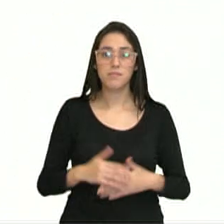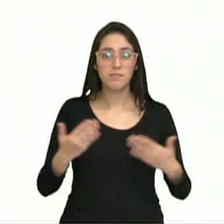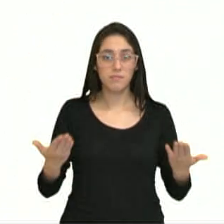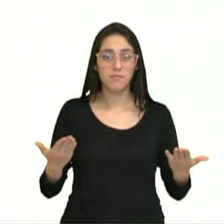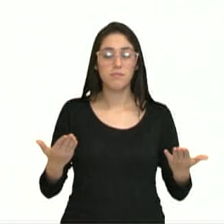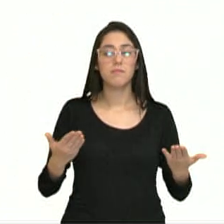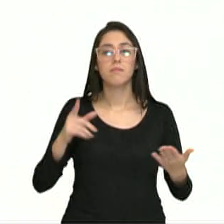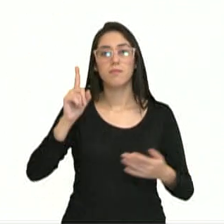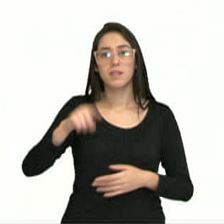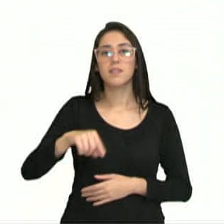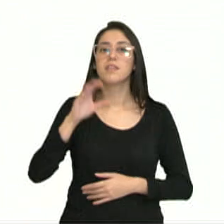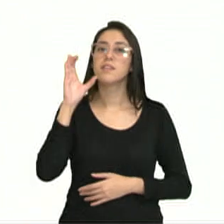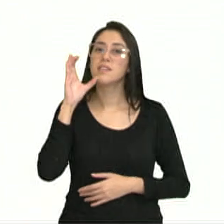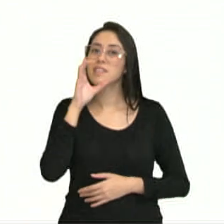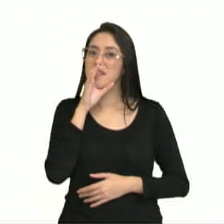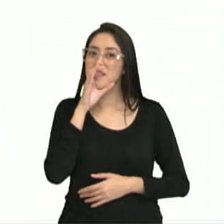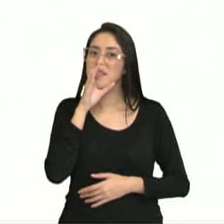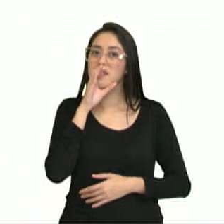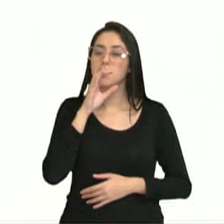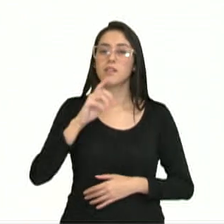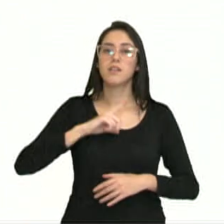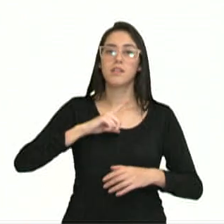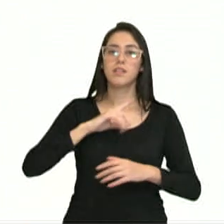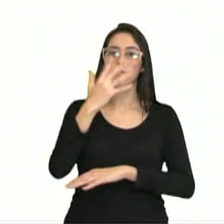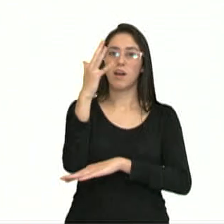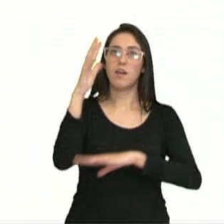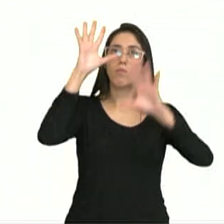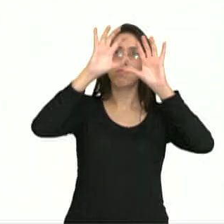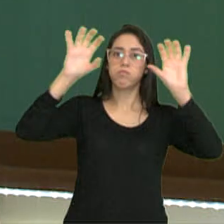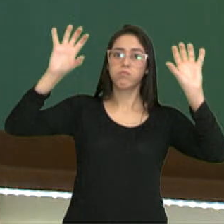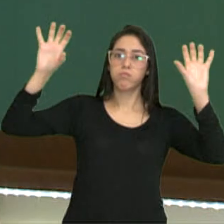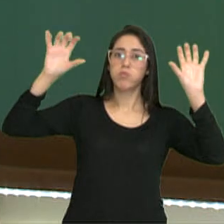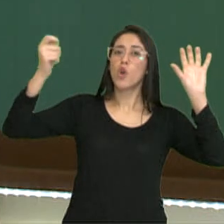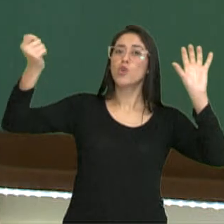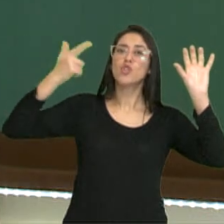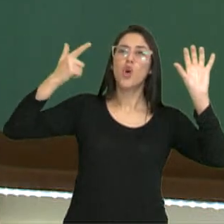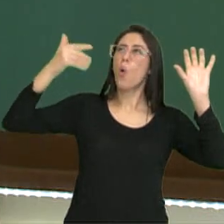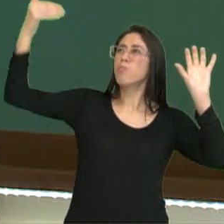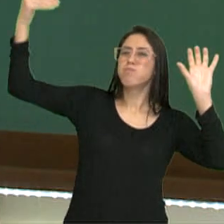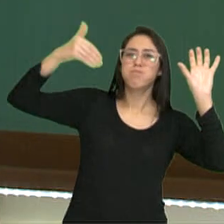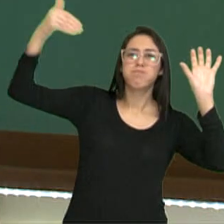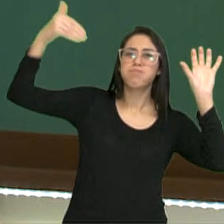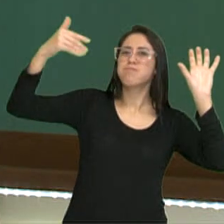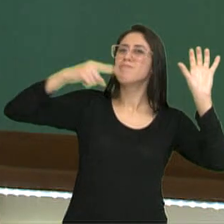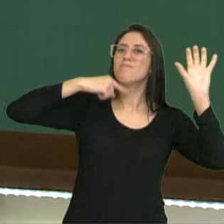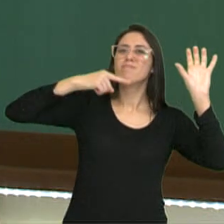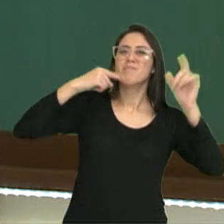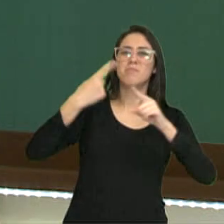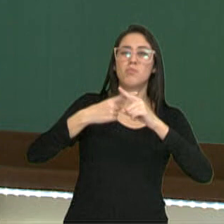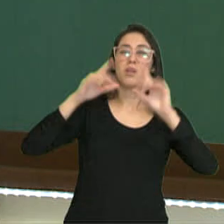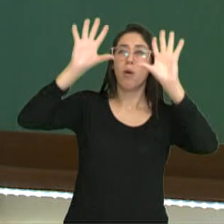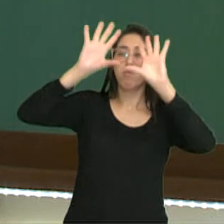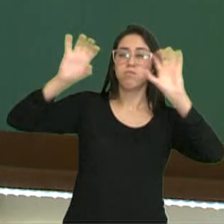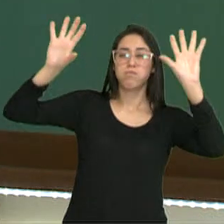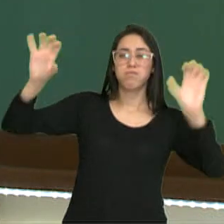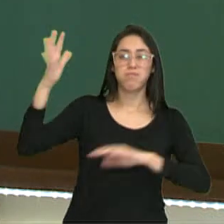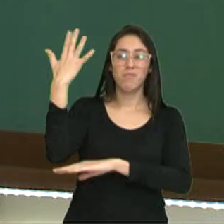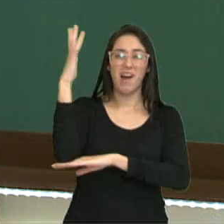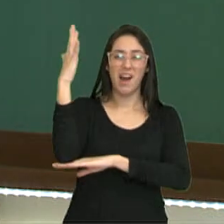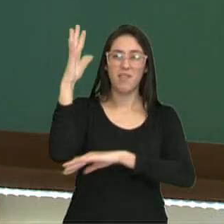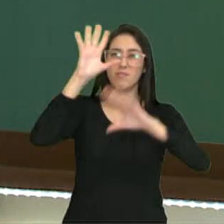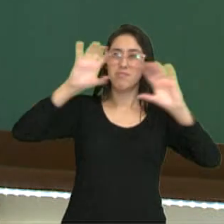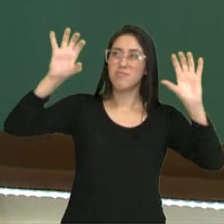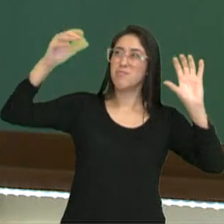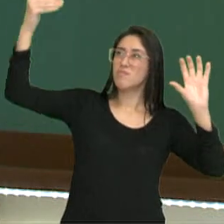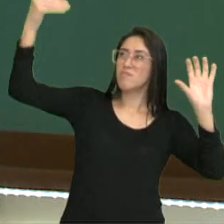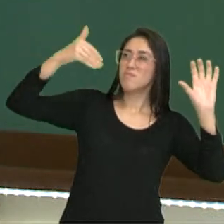quente que o sol não chega nas partes mais baixas ali da vegetação, porque as árvores elas são de grande porte, e isso faz com